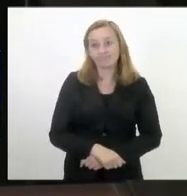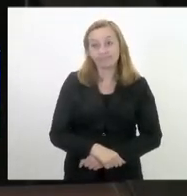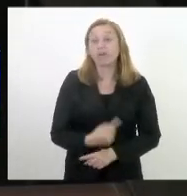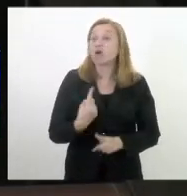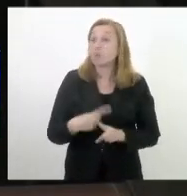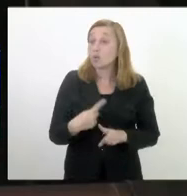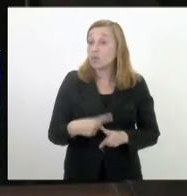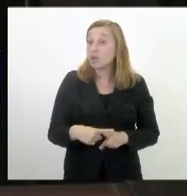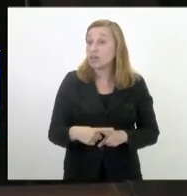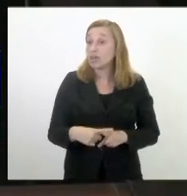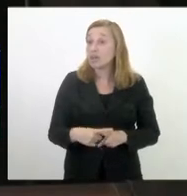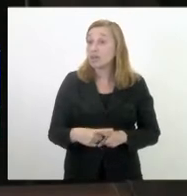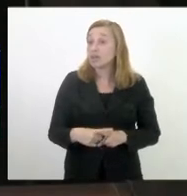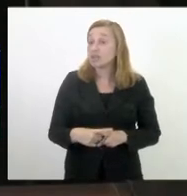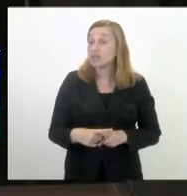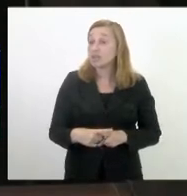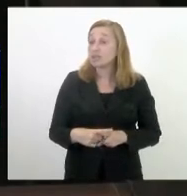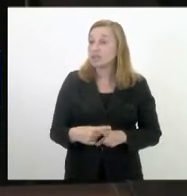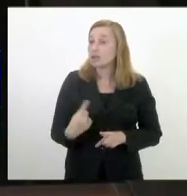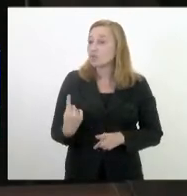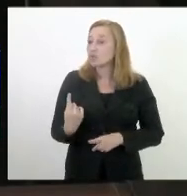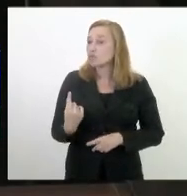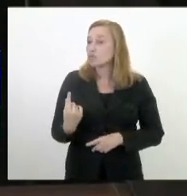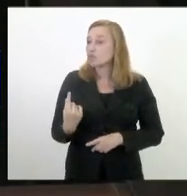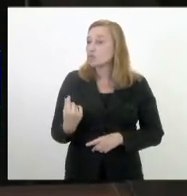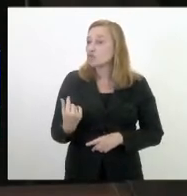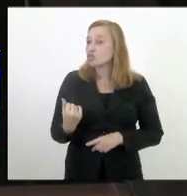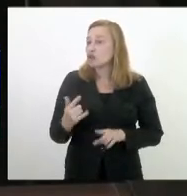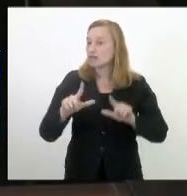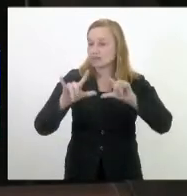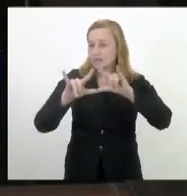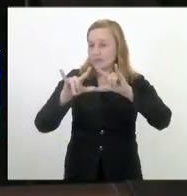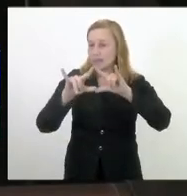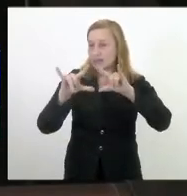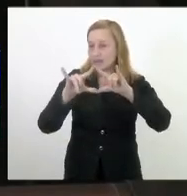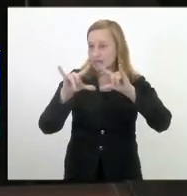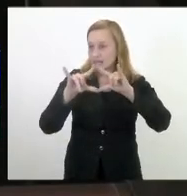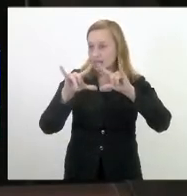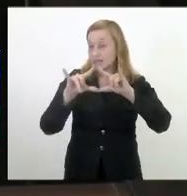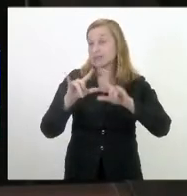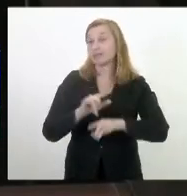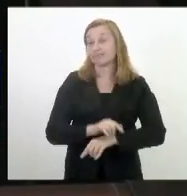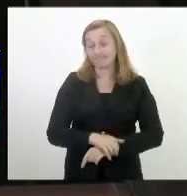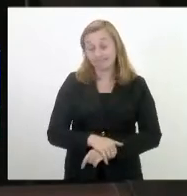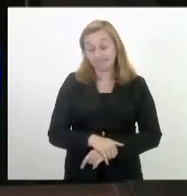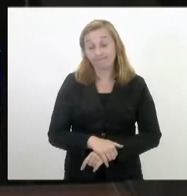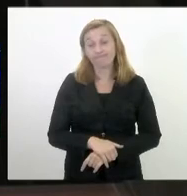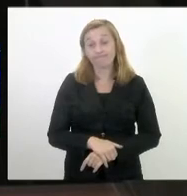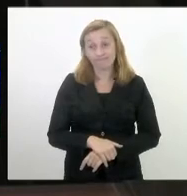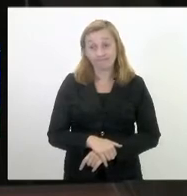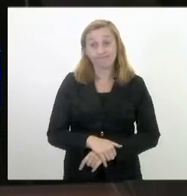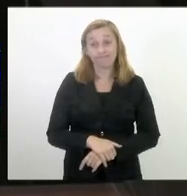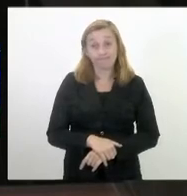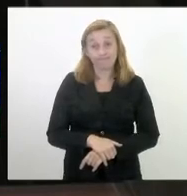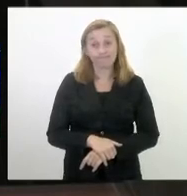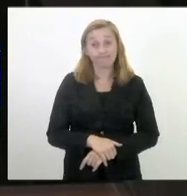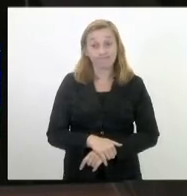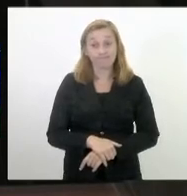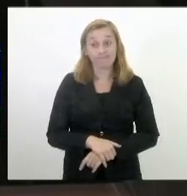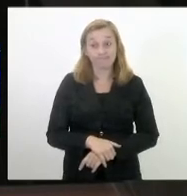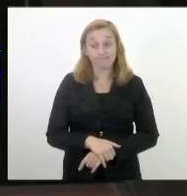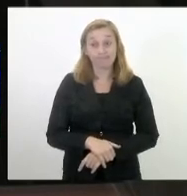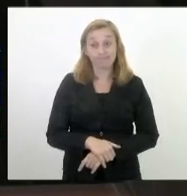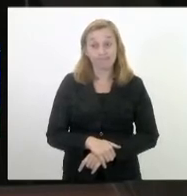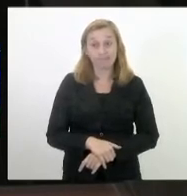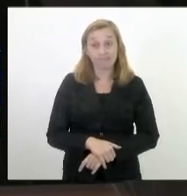porque tem a comissão das milícias, ainda de sobrepreço, nesse preço